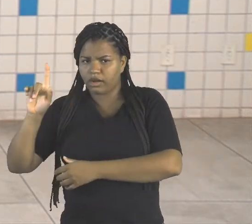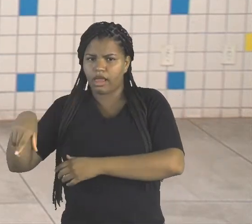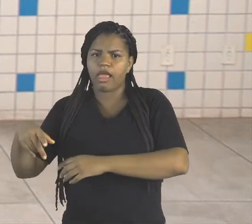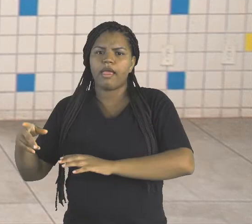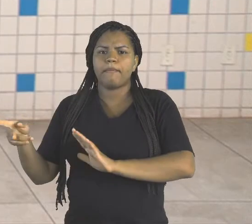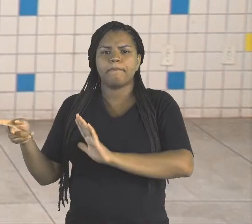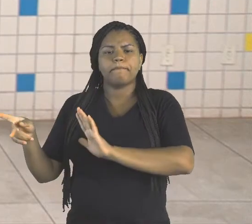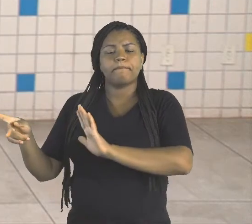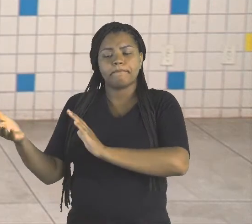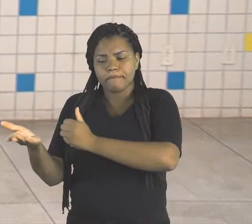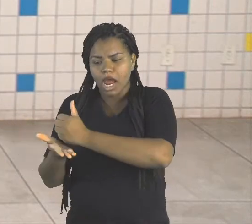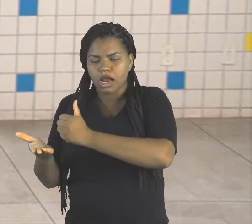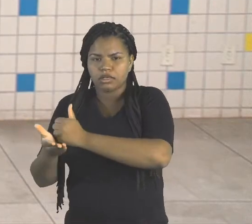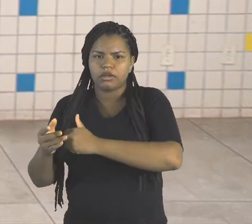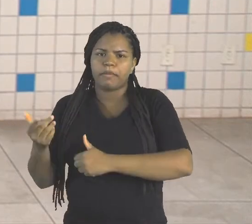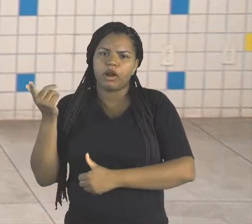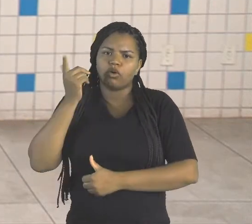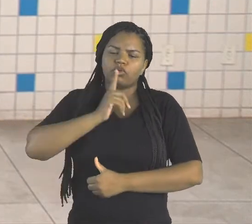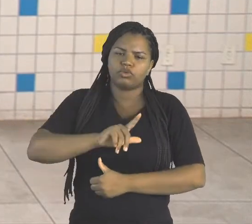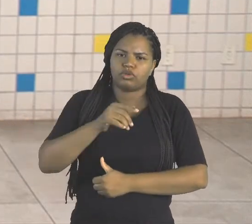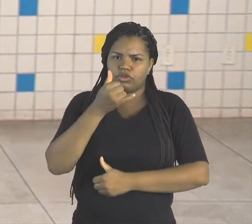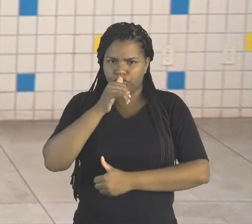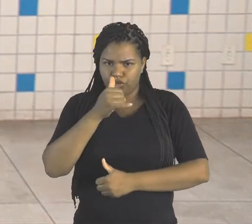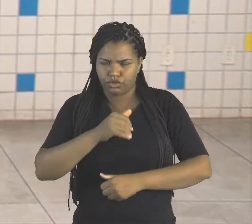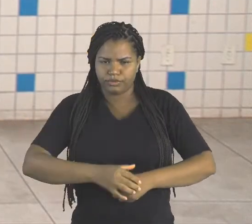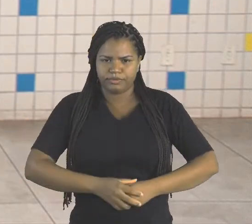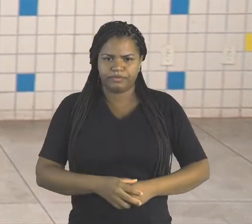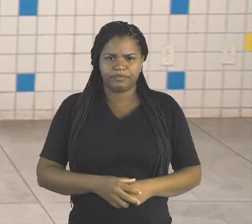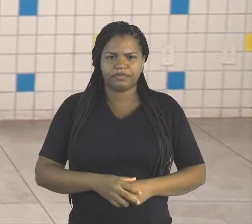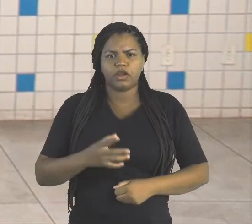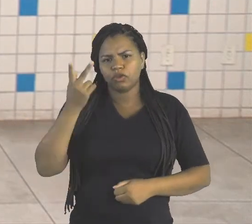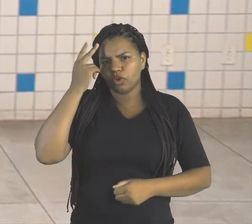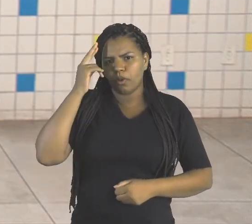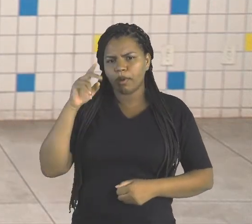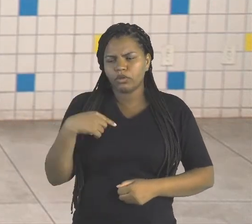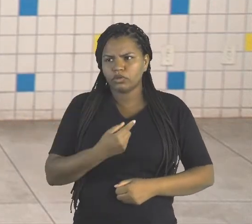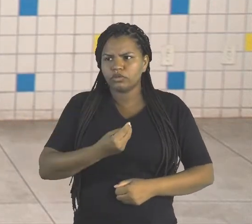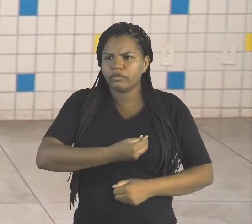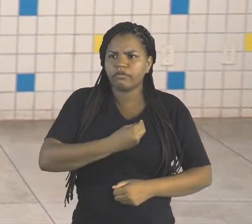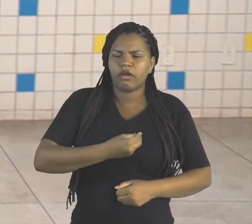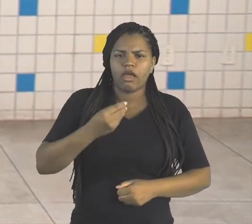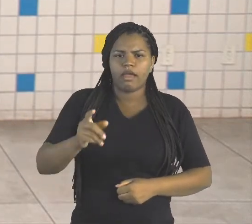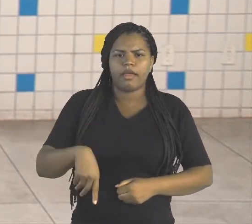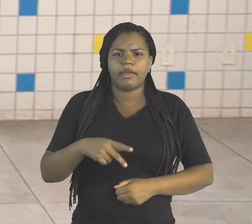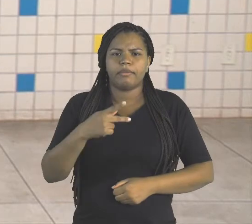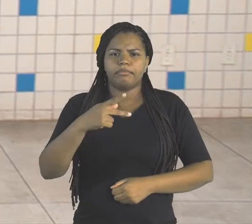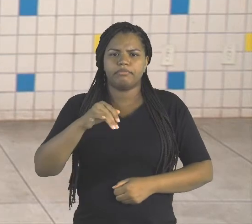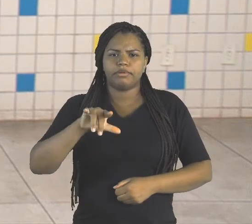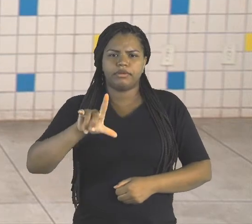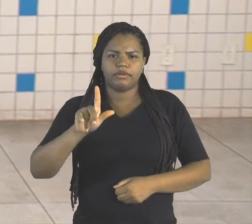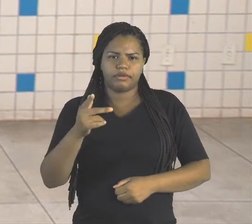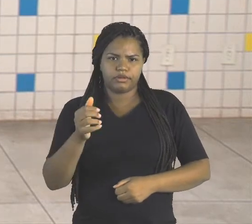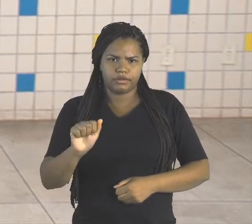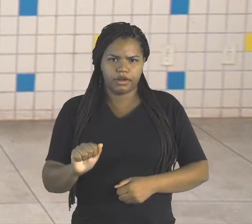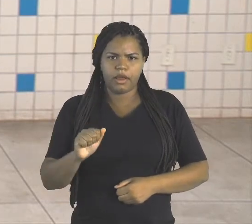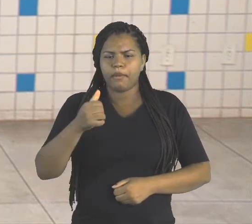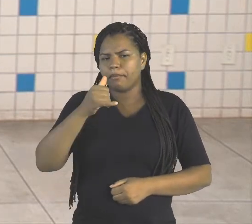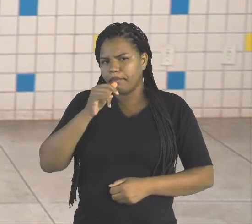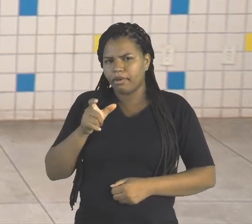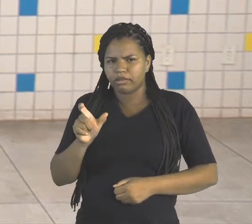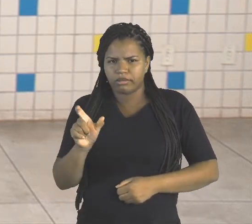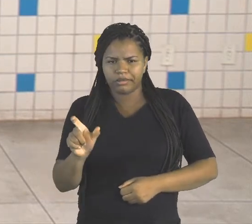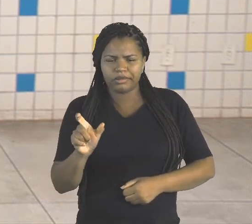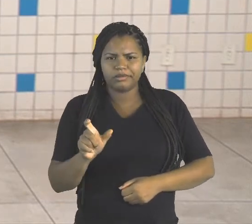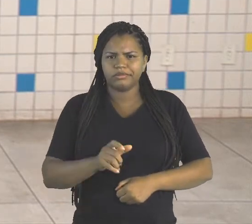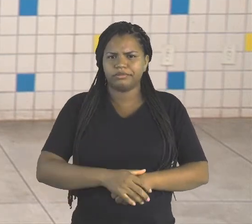circuito. Os mais comuns em nosso cotidiano são pilhas, baterias. Exemplos de elementos capazes